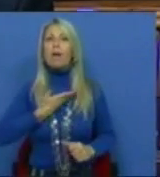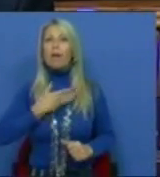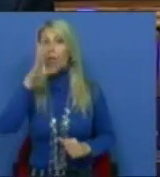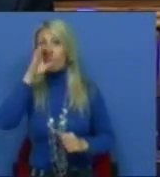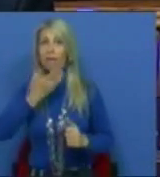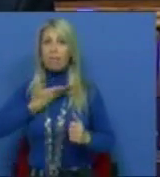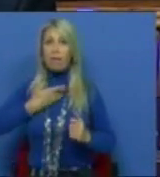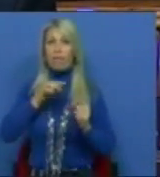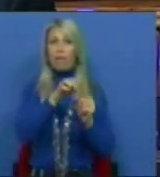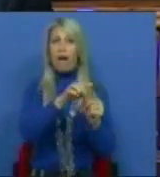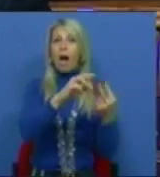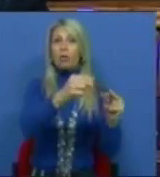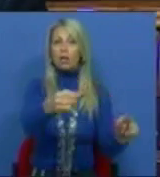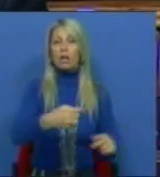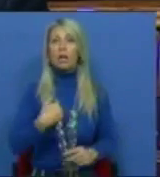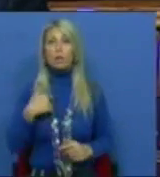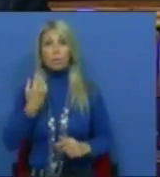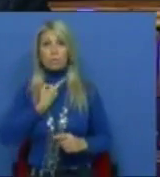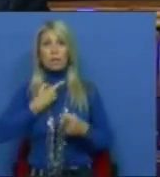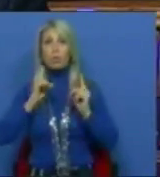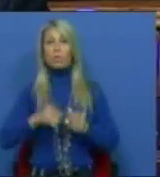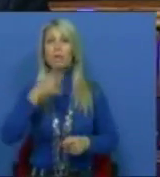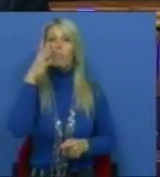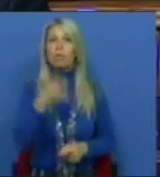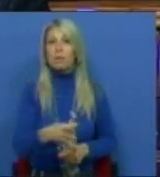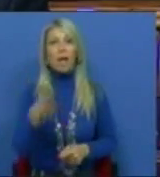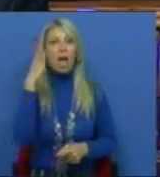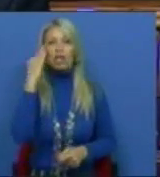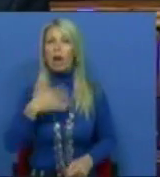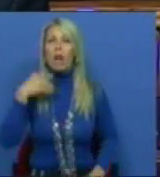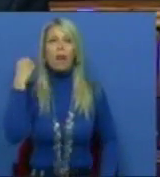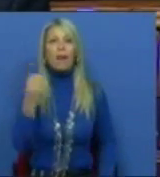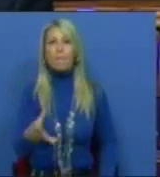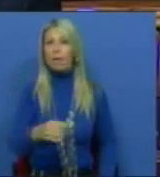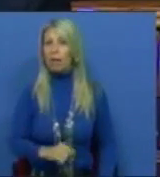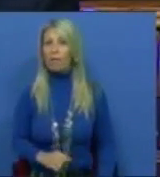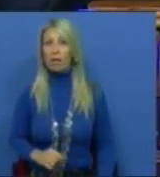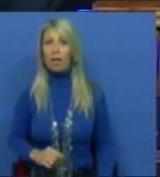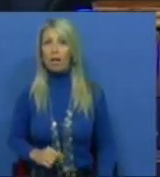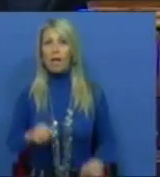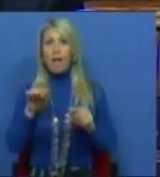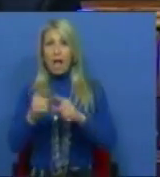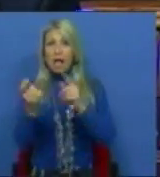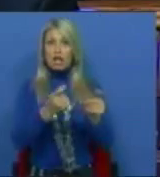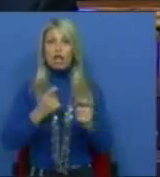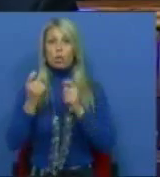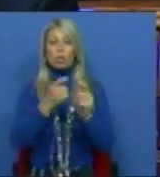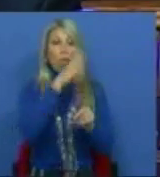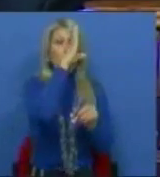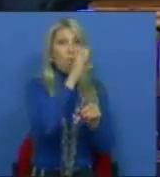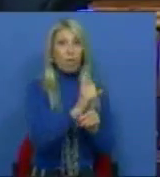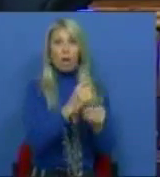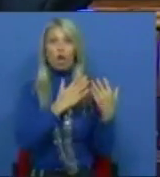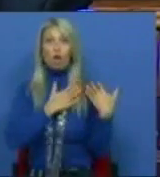autarquias. Eu devo começar por dizer que achei lamentável esta discussão entre o Governo